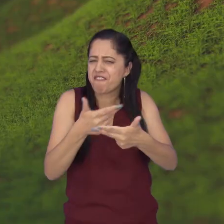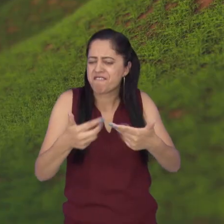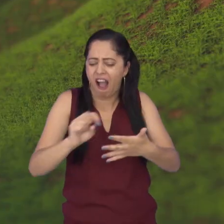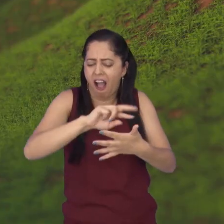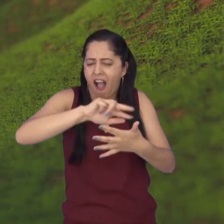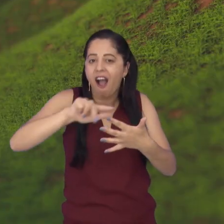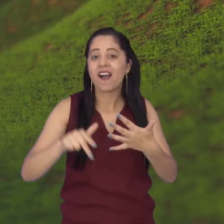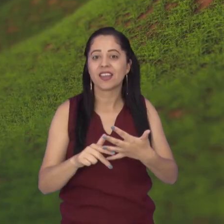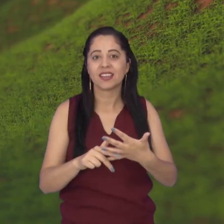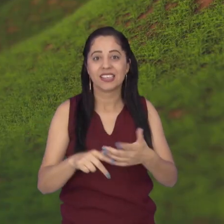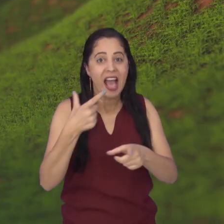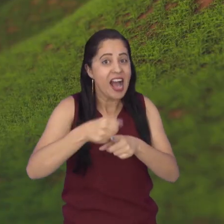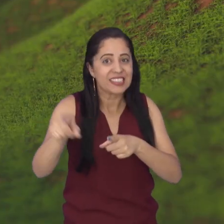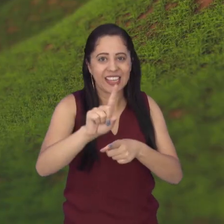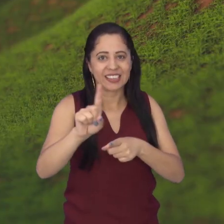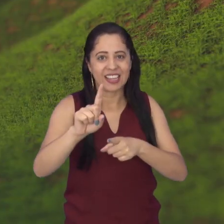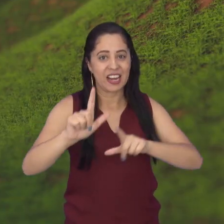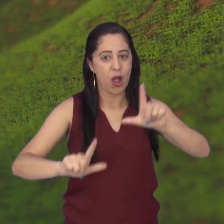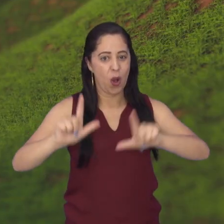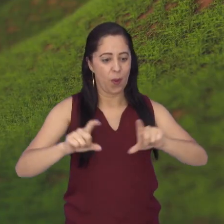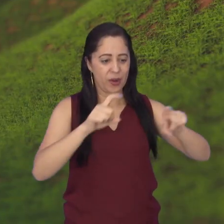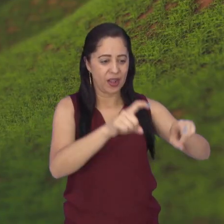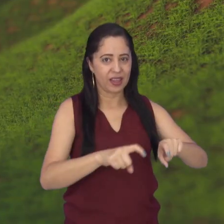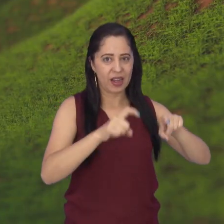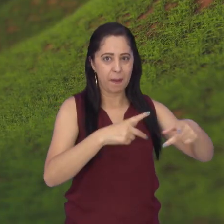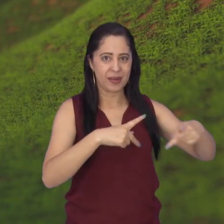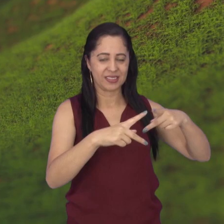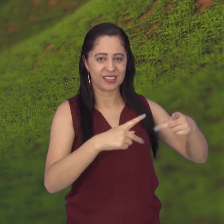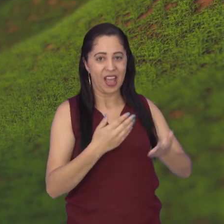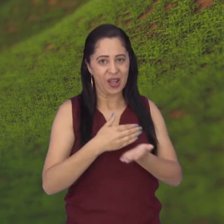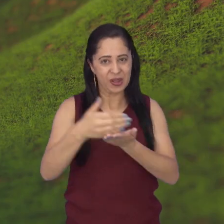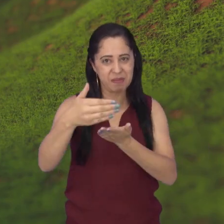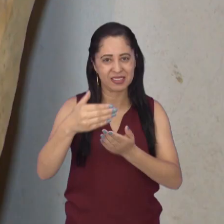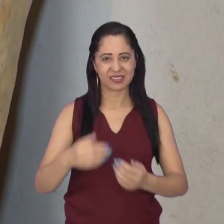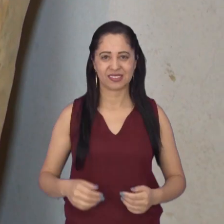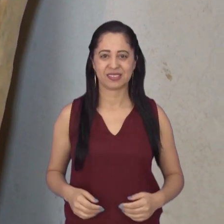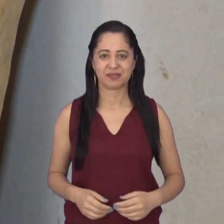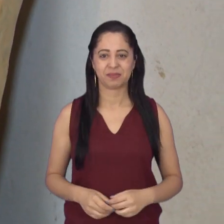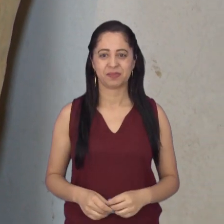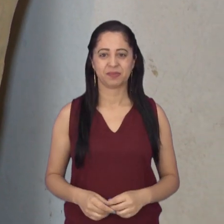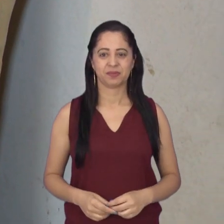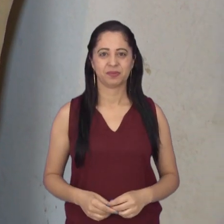mais. Fica com a gente, o São José do Campo está no ar.